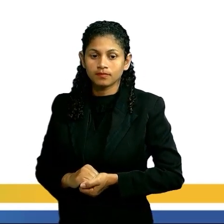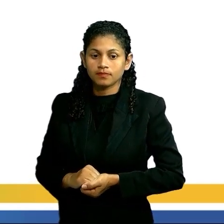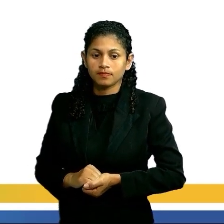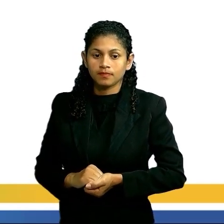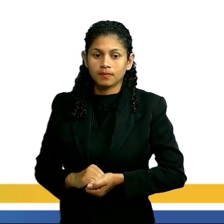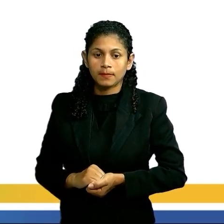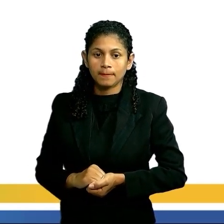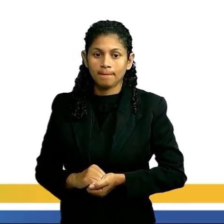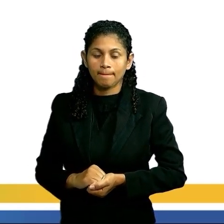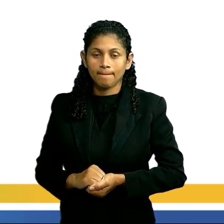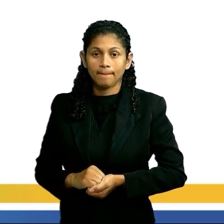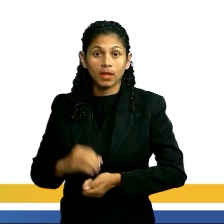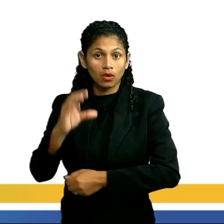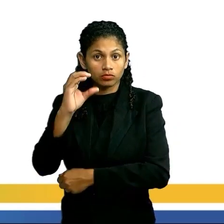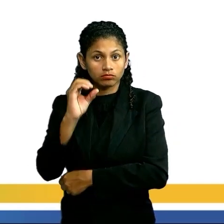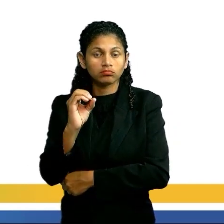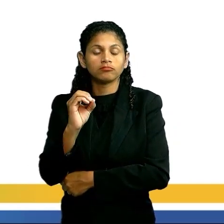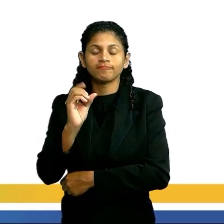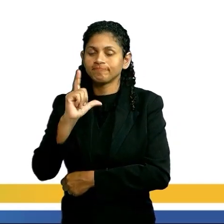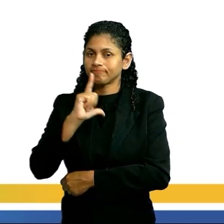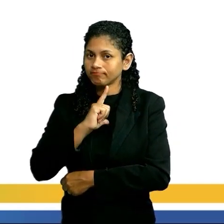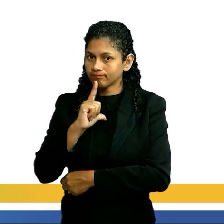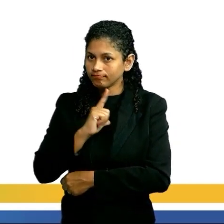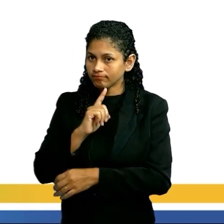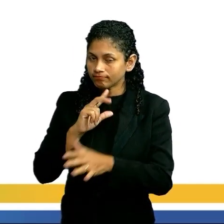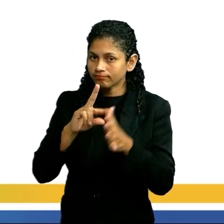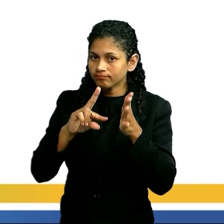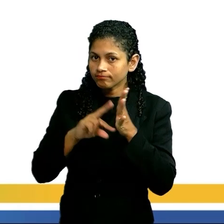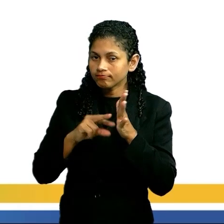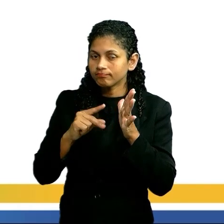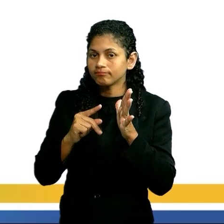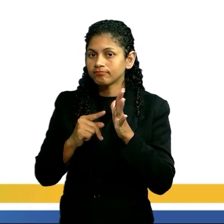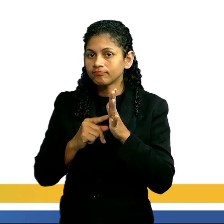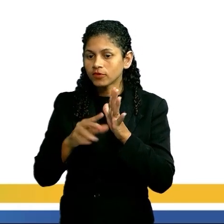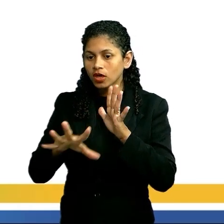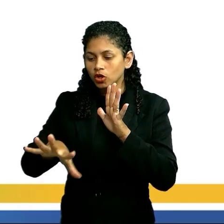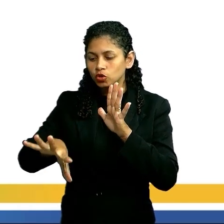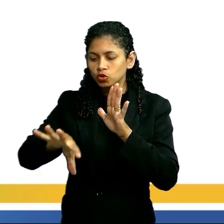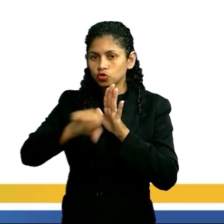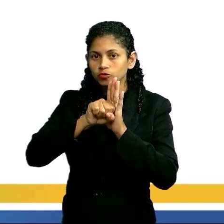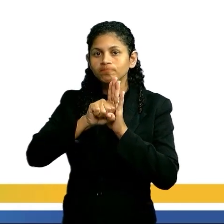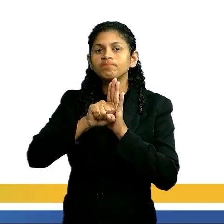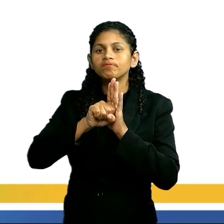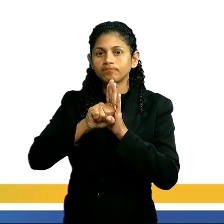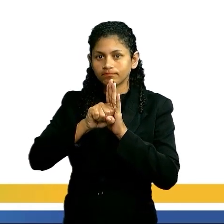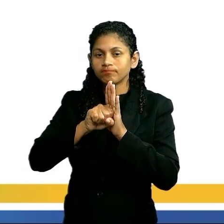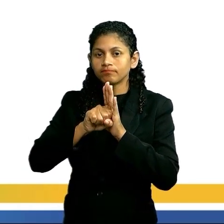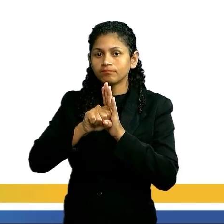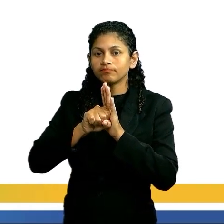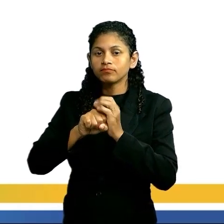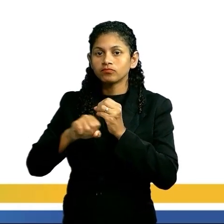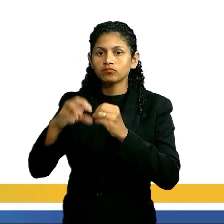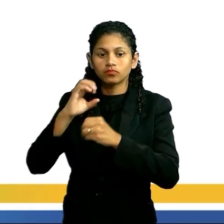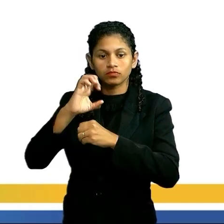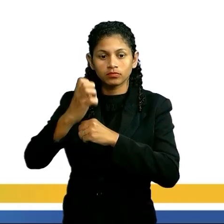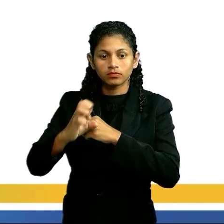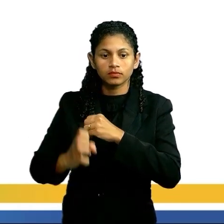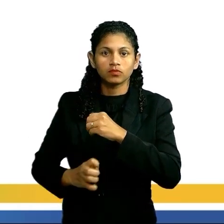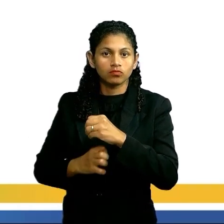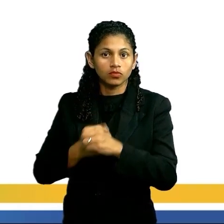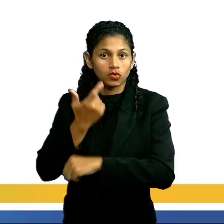oxigênio. Tá? O oxigênio ele tem essa tendência aí de capturar elétrons de outros átomos. Tranquilo,